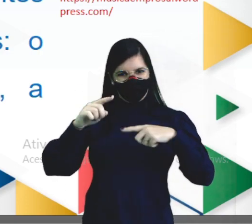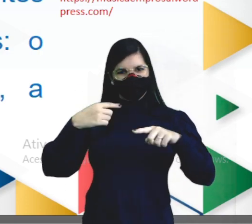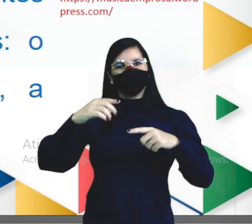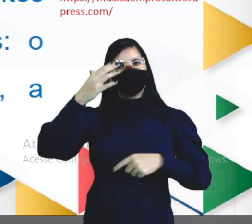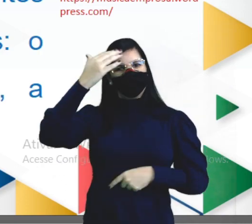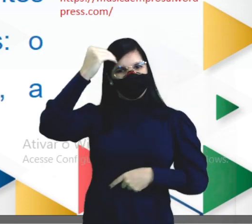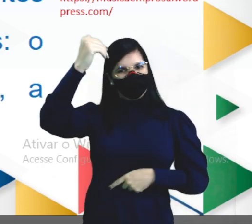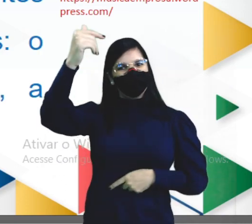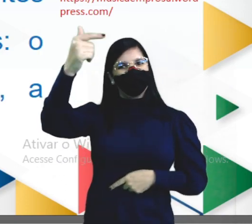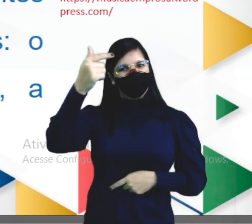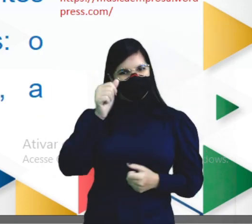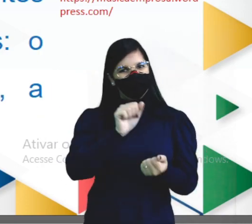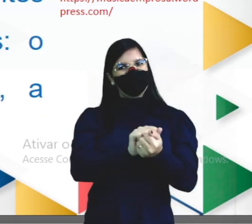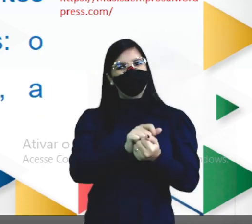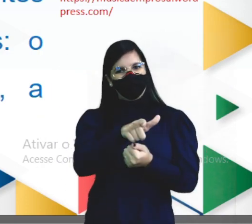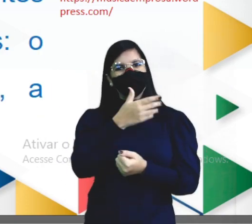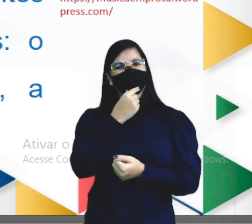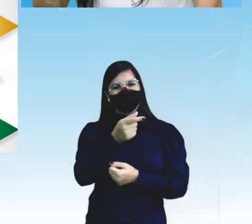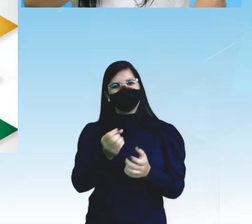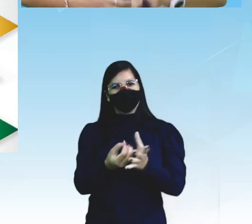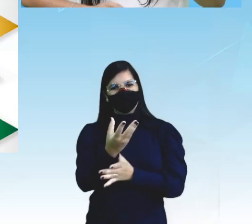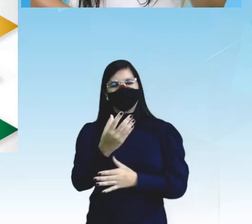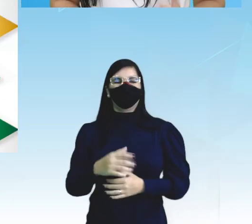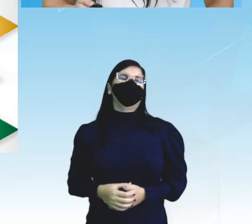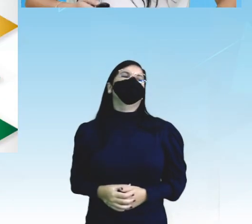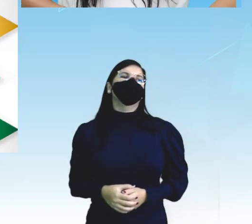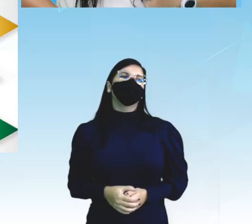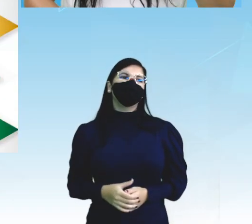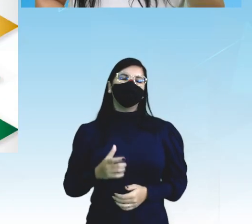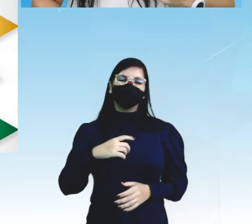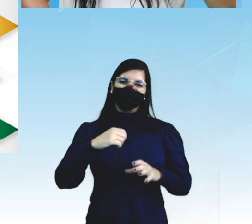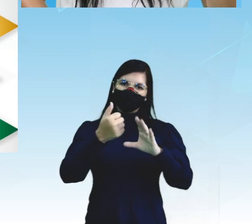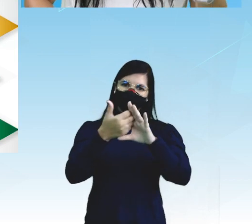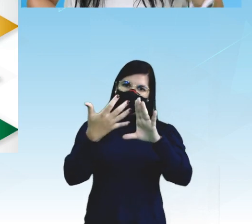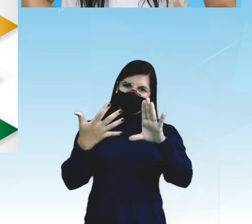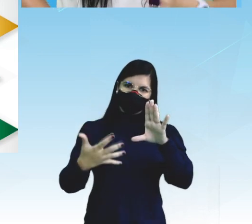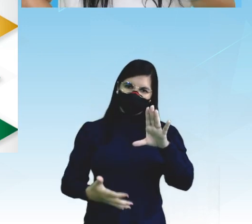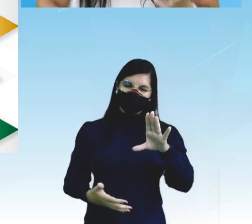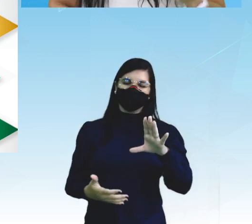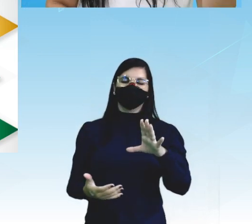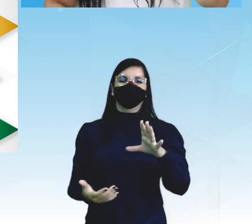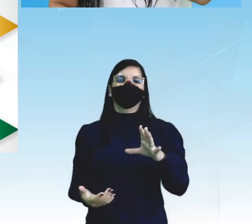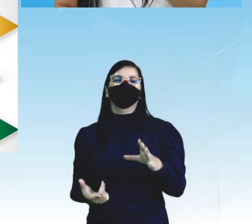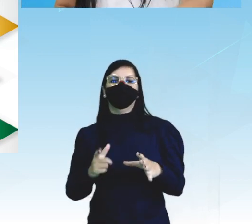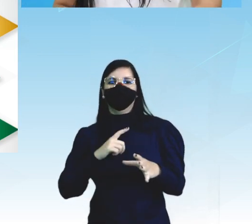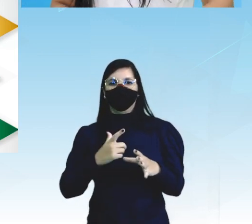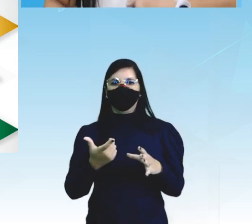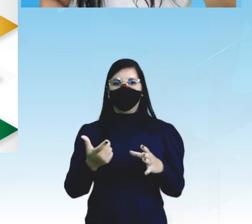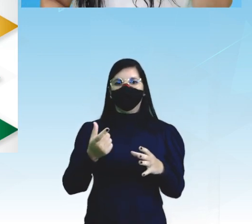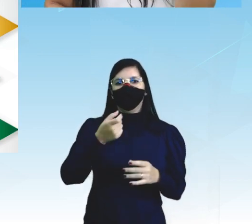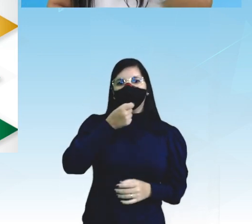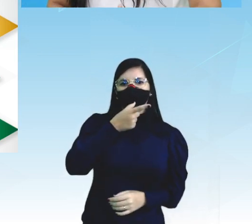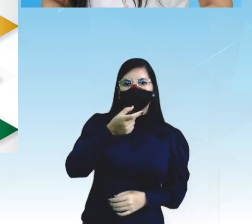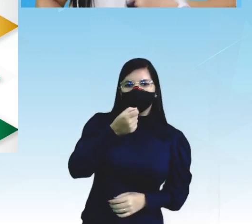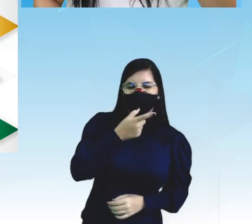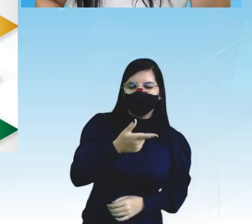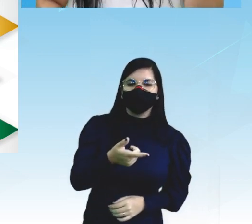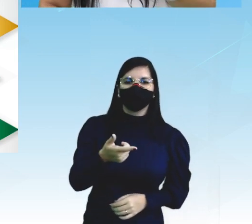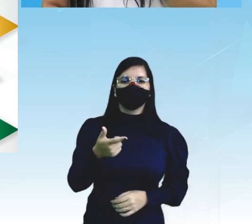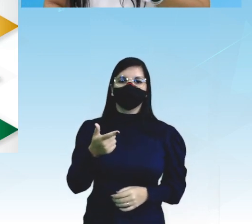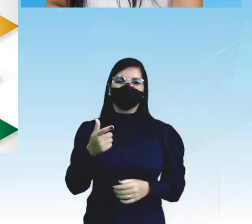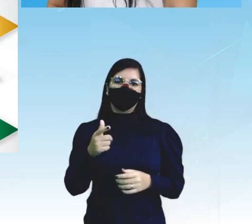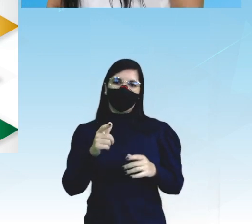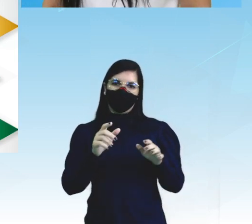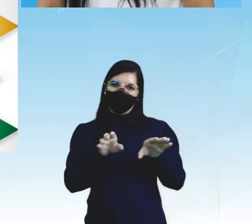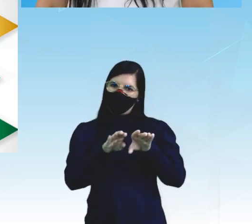foi com ele, né? Aí, nesse primeiro samba, já estavam presentes as características principais de suas obras. O humor, a ironia, as